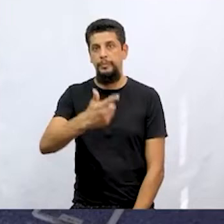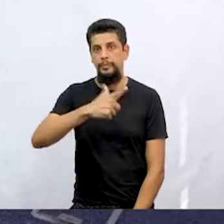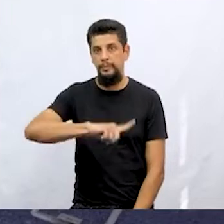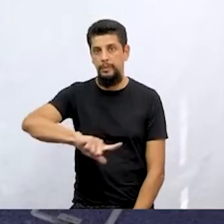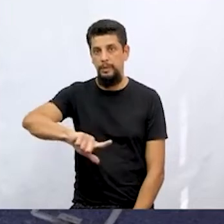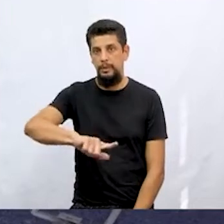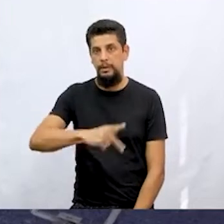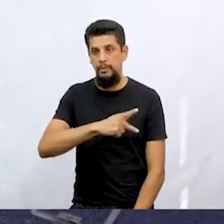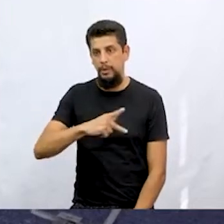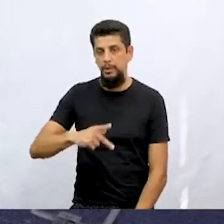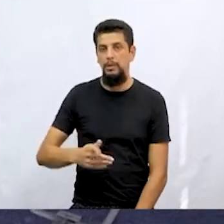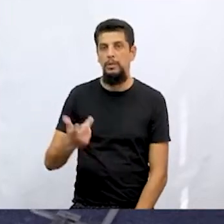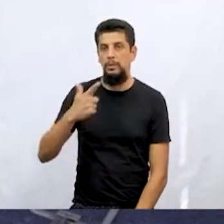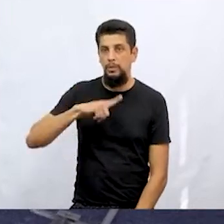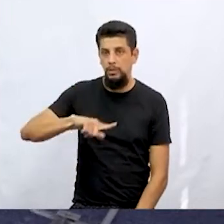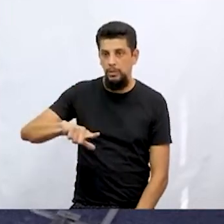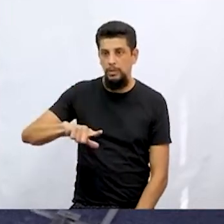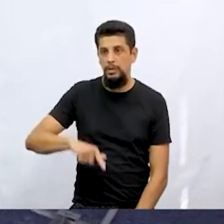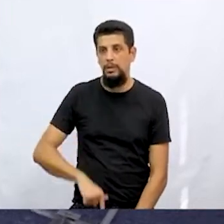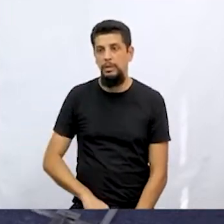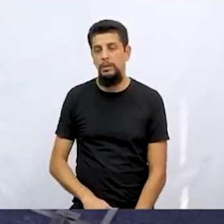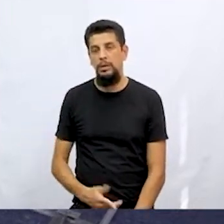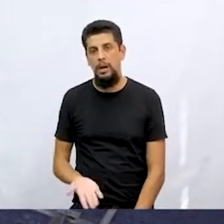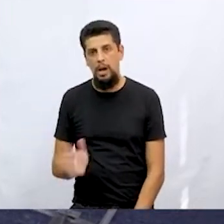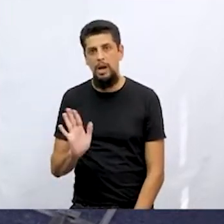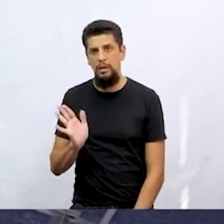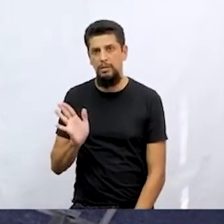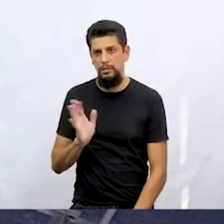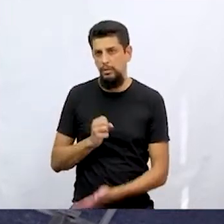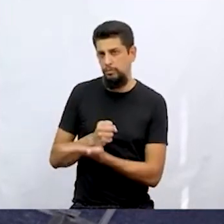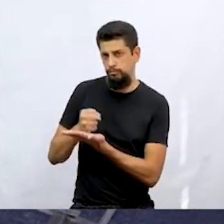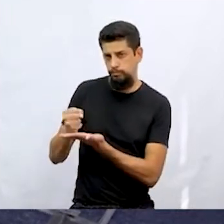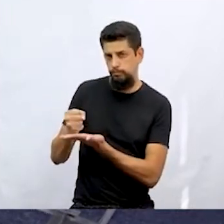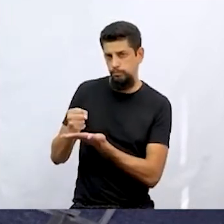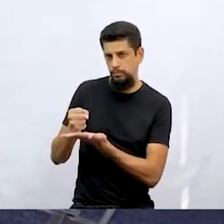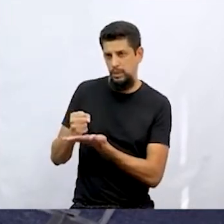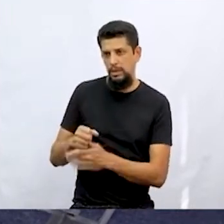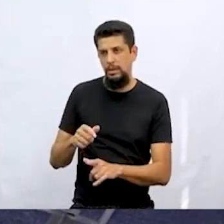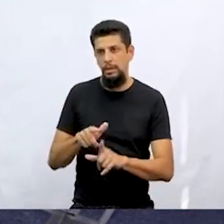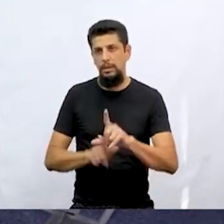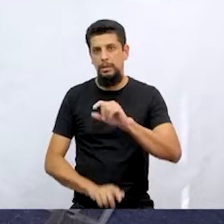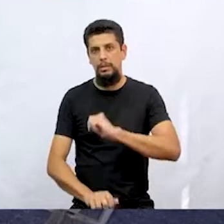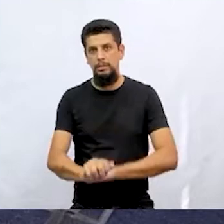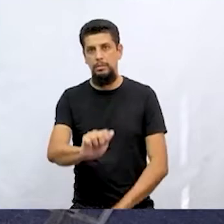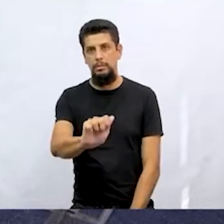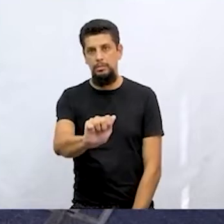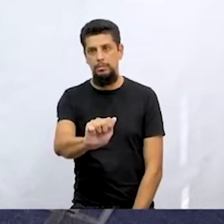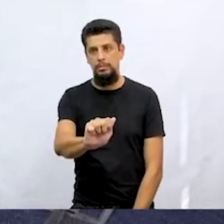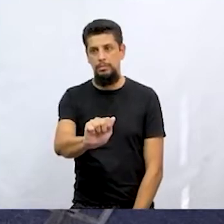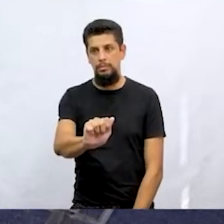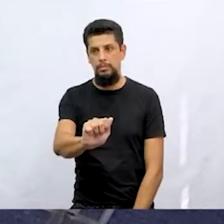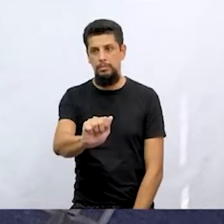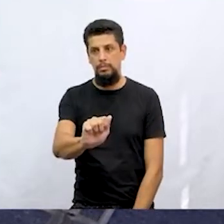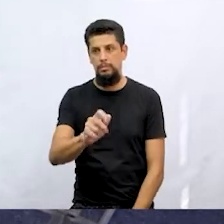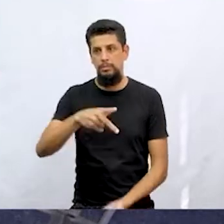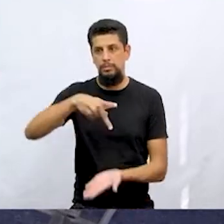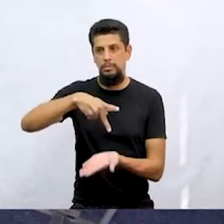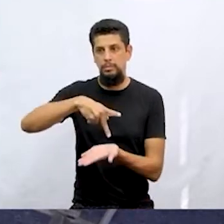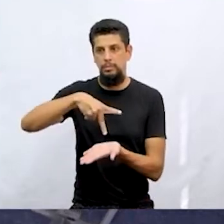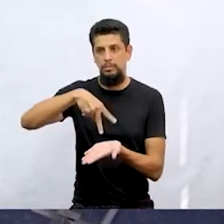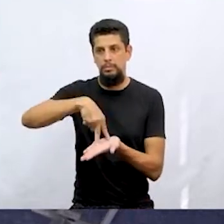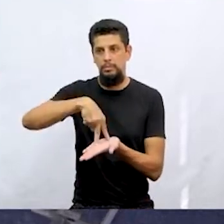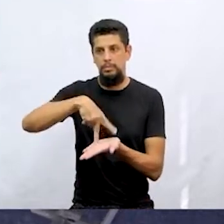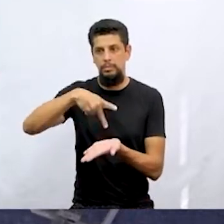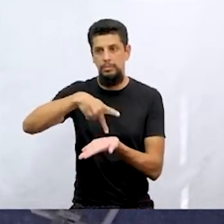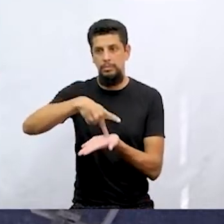novo. Sim. Quando a Rafaela for de novo, ela vai na B, porque na A você já foi. Tá bom. Certo? Então, na A, então lá vou eu.